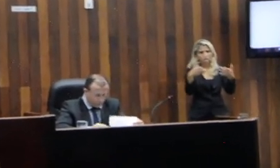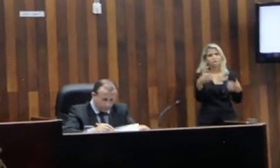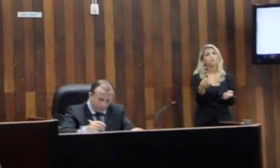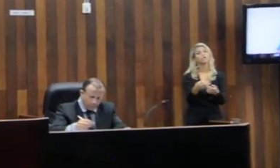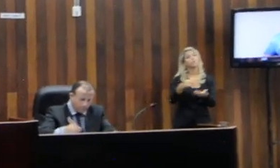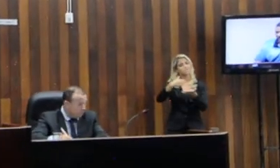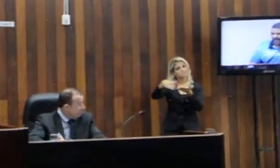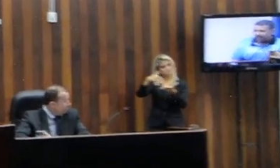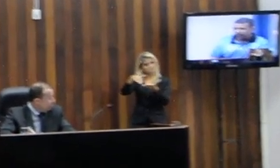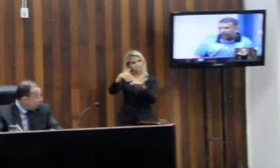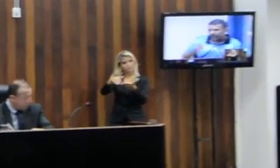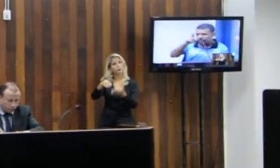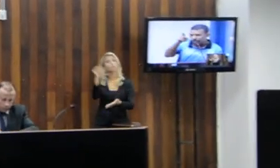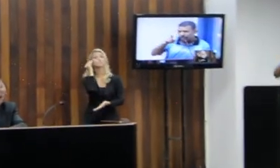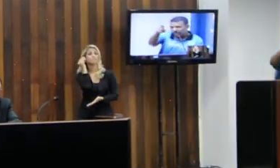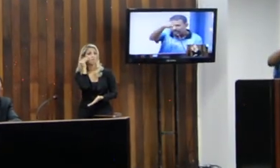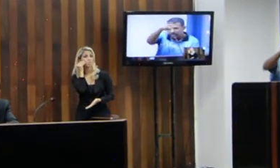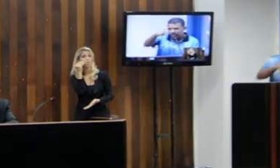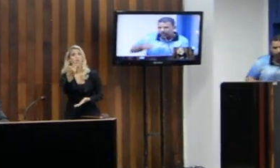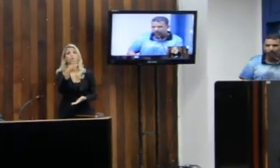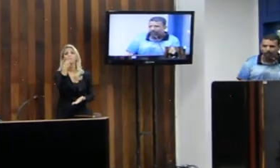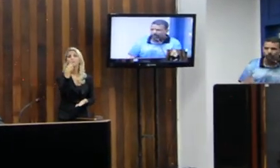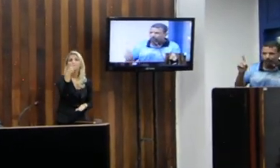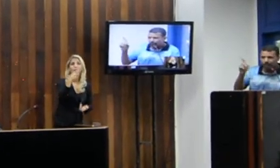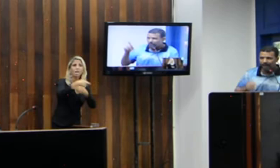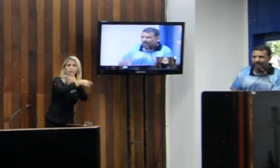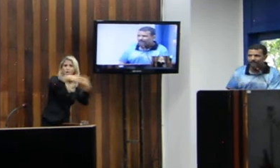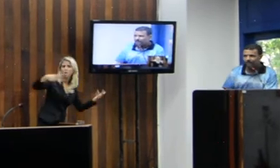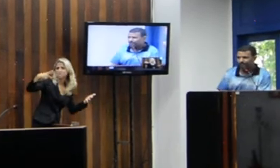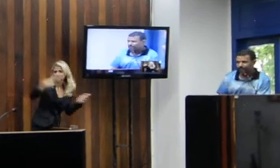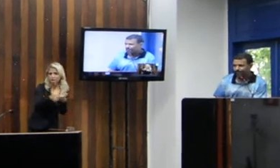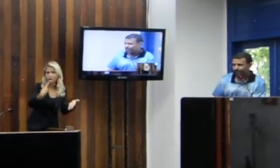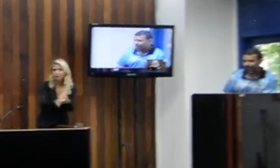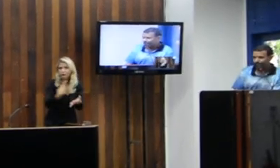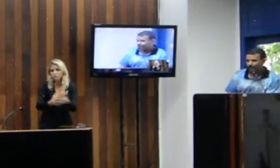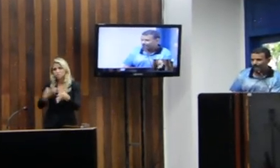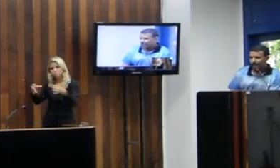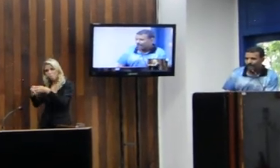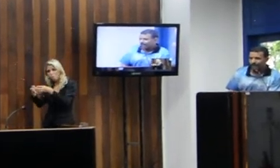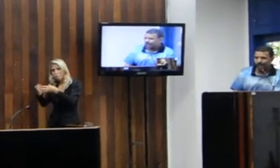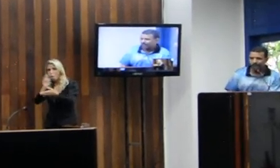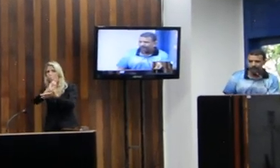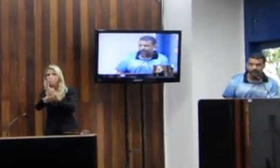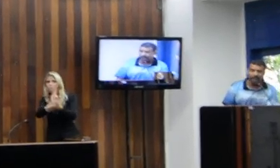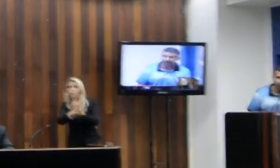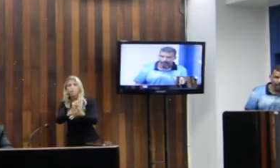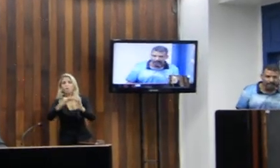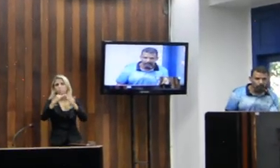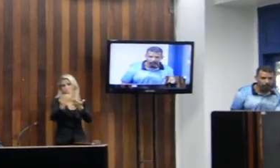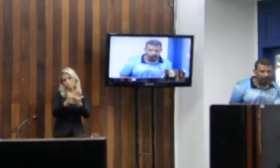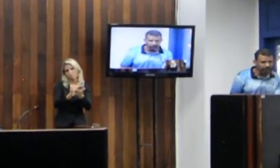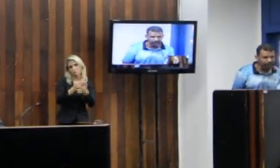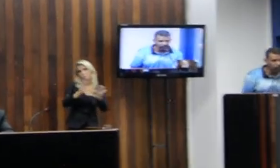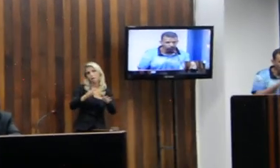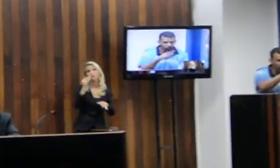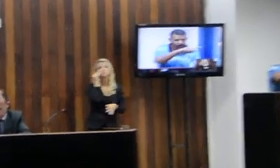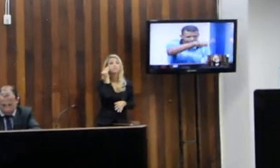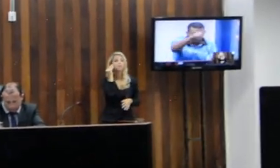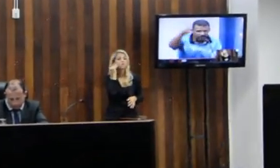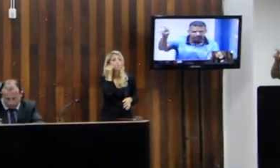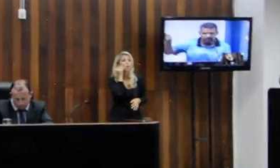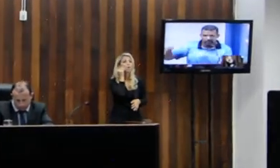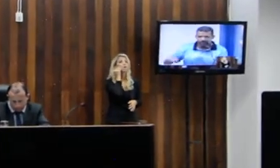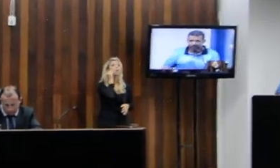em palavras, agredir os vigias que aqui estão e podem confirmar isso. E também tentando